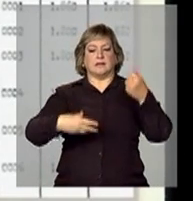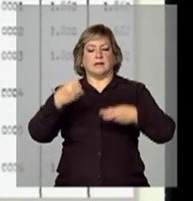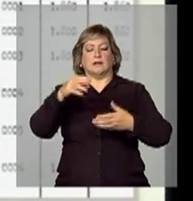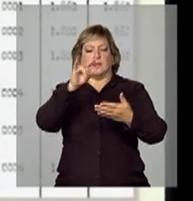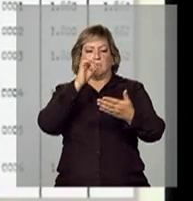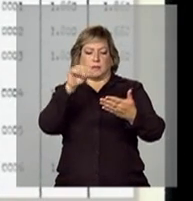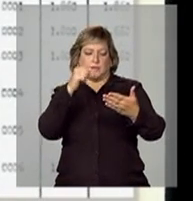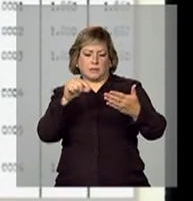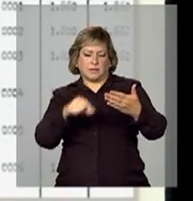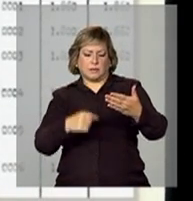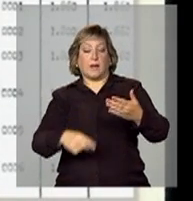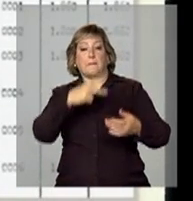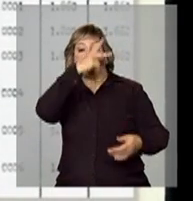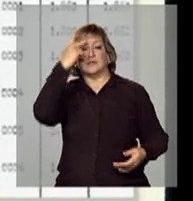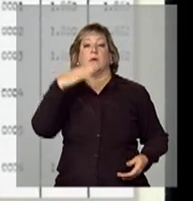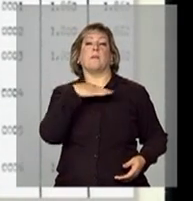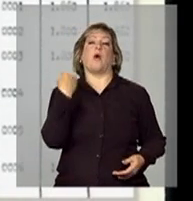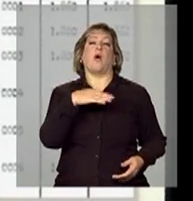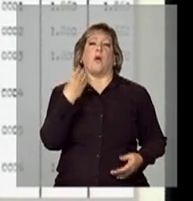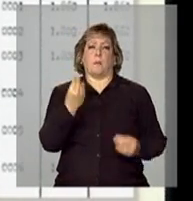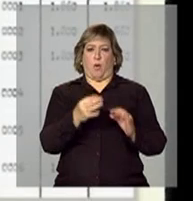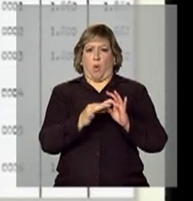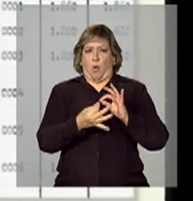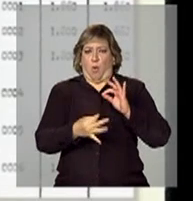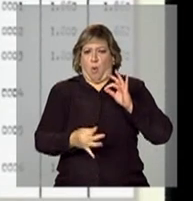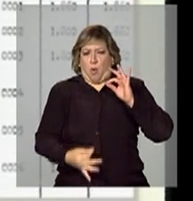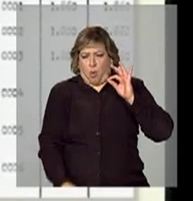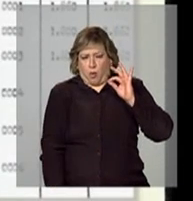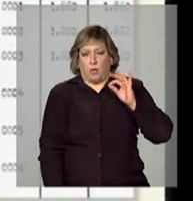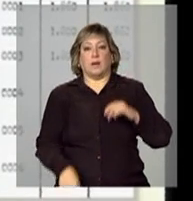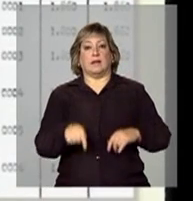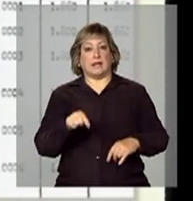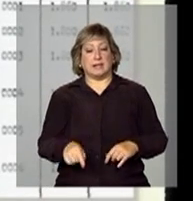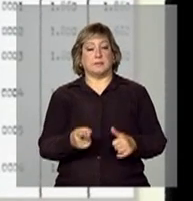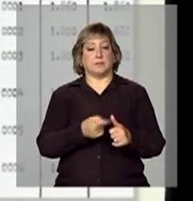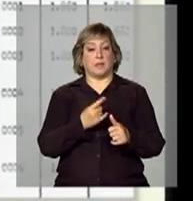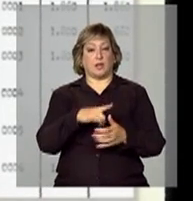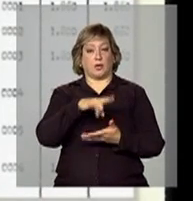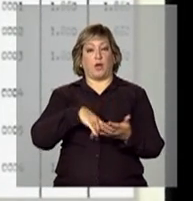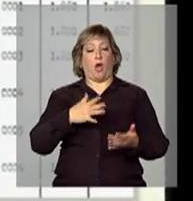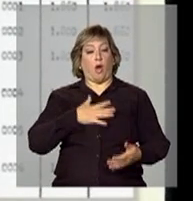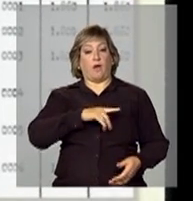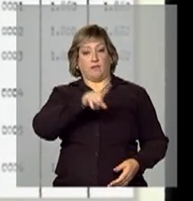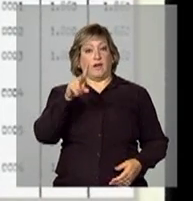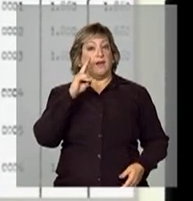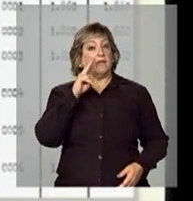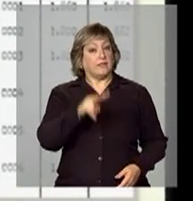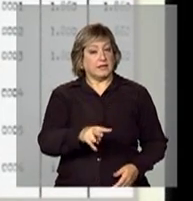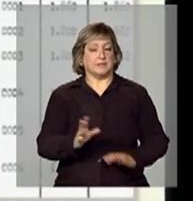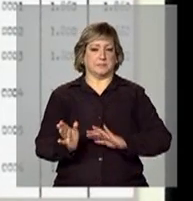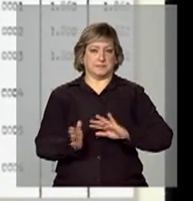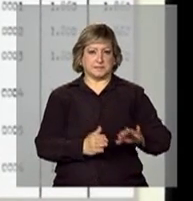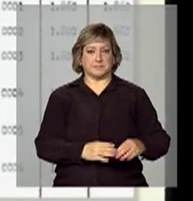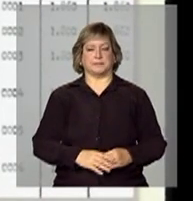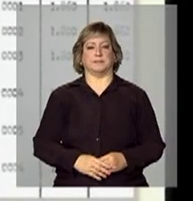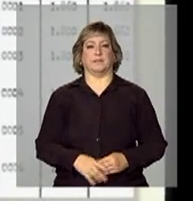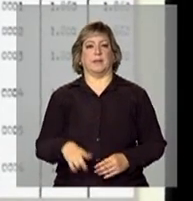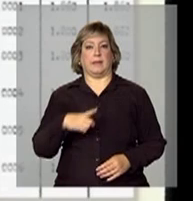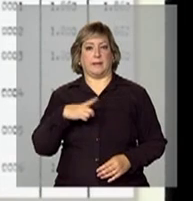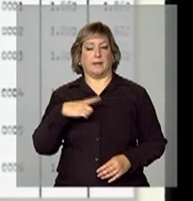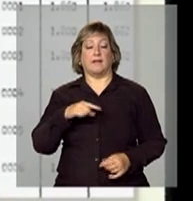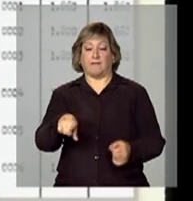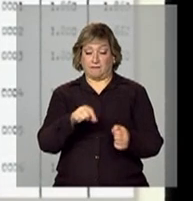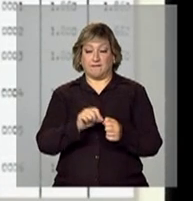mortas. É um documento muito grande. Esse é o primeiro documento que eu gostaria que vocês tomassem ciência, produzido